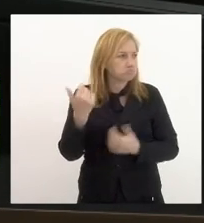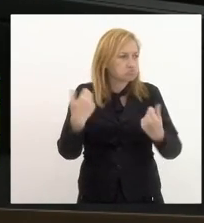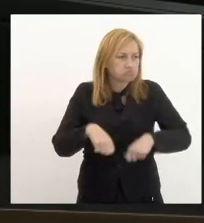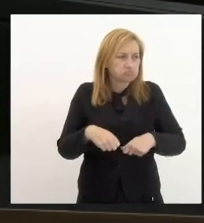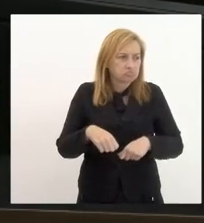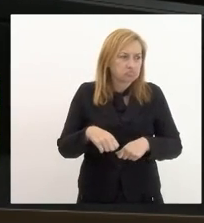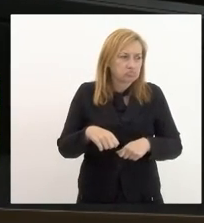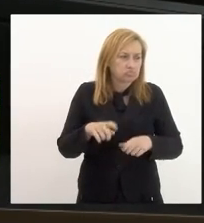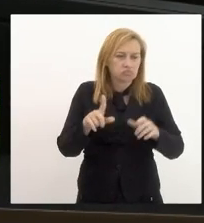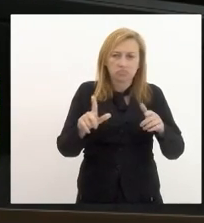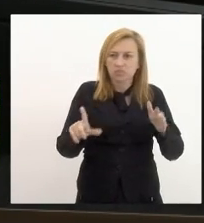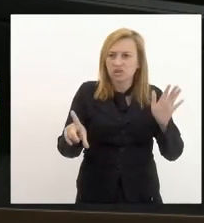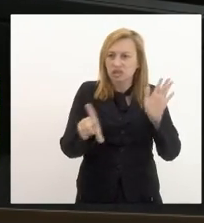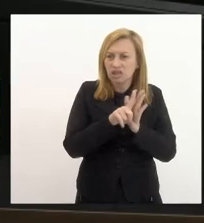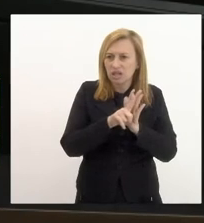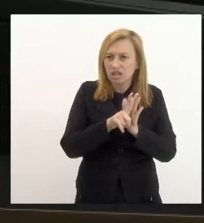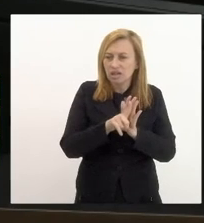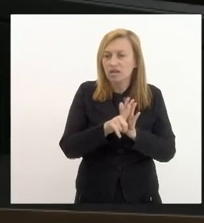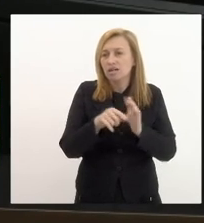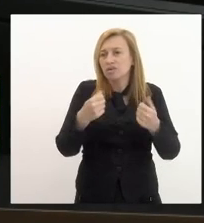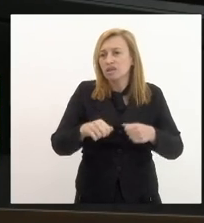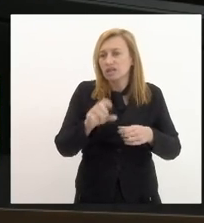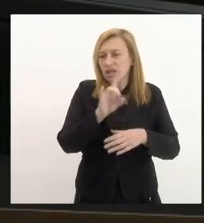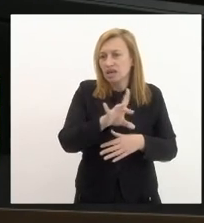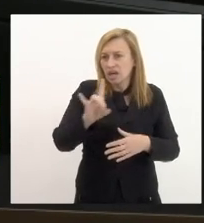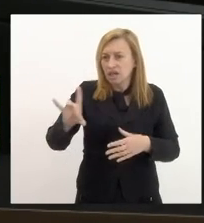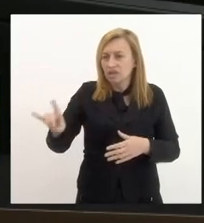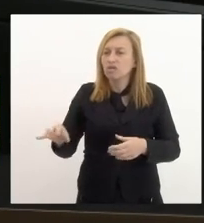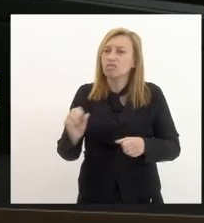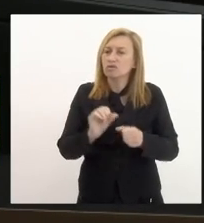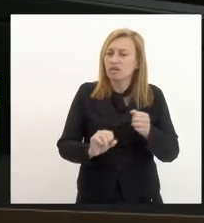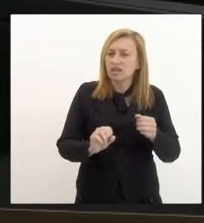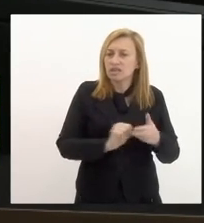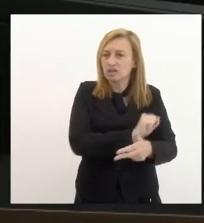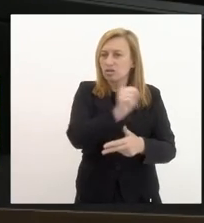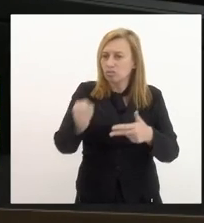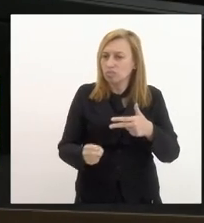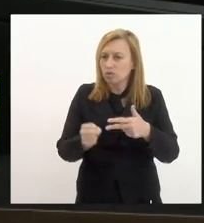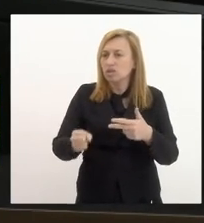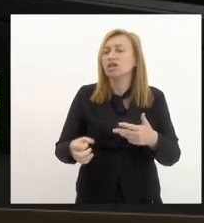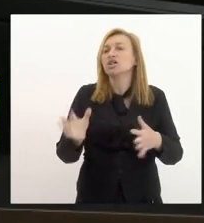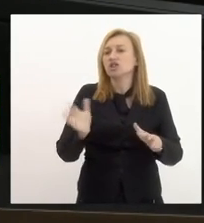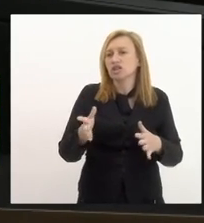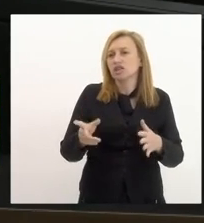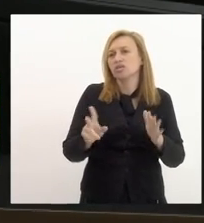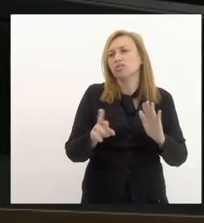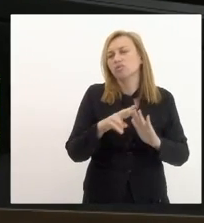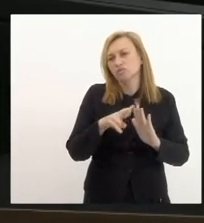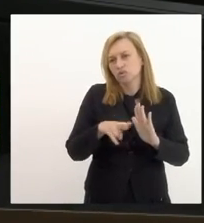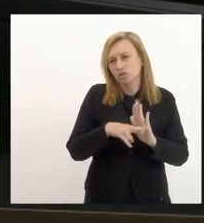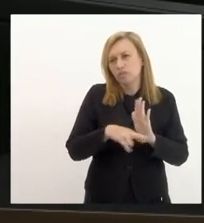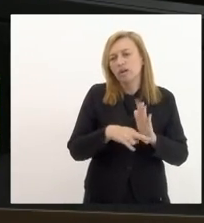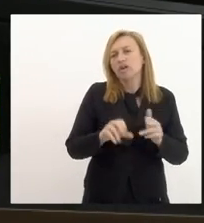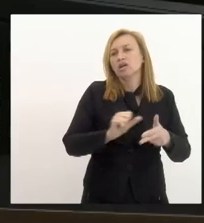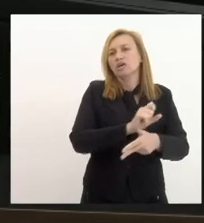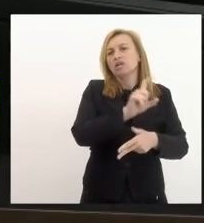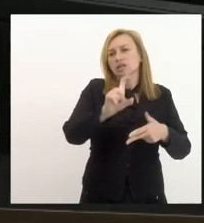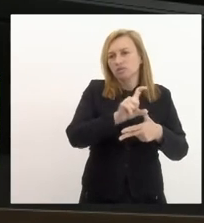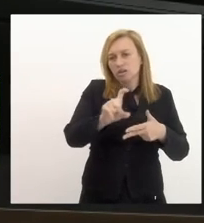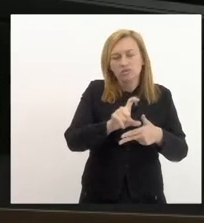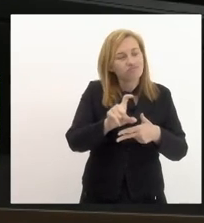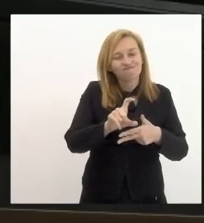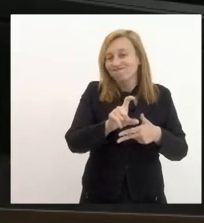basta que cada poder faça e já tem algumas normas é o Executivo não tem o